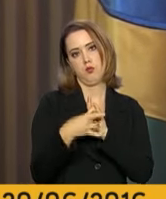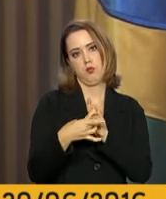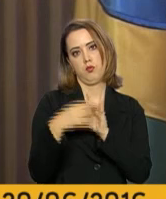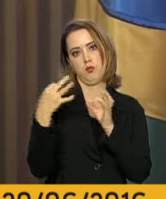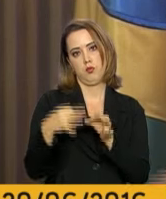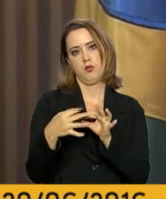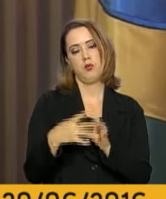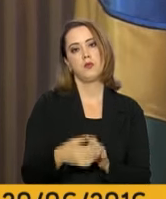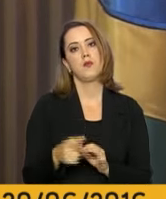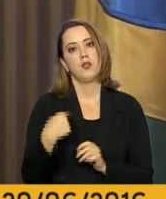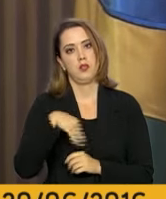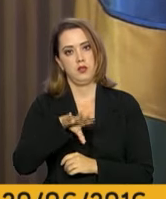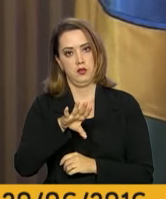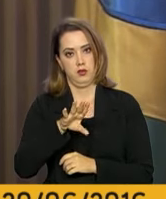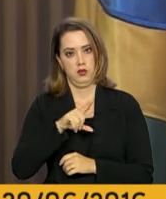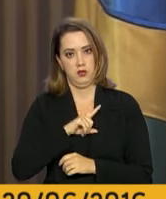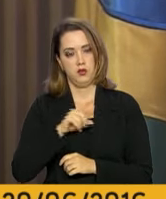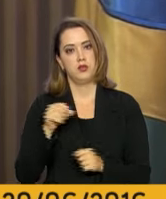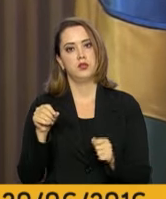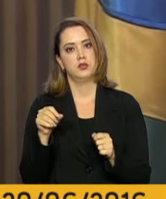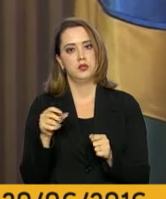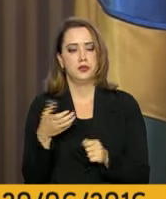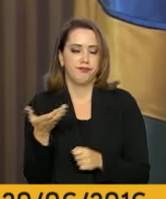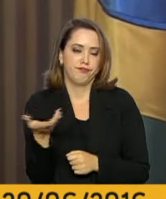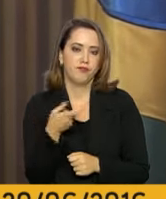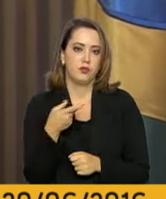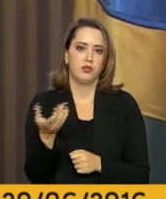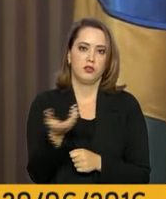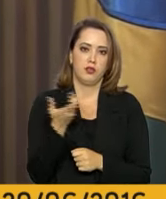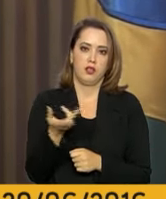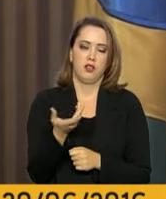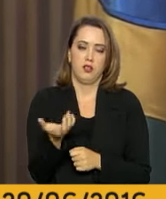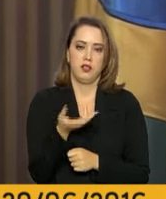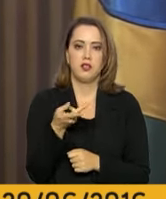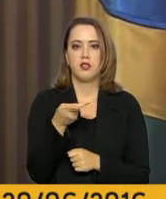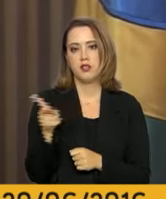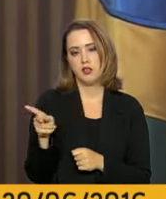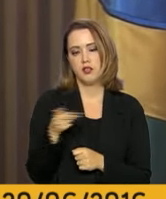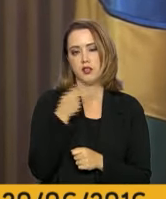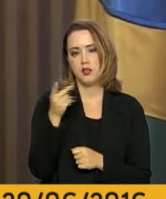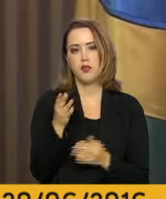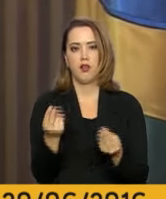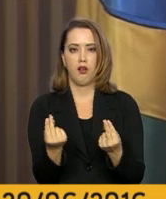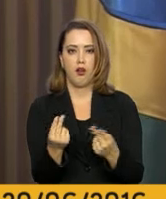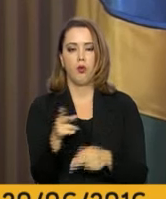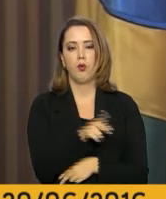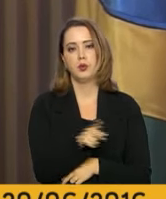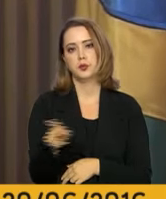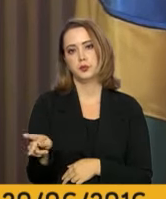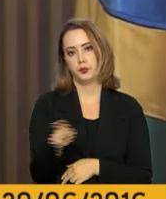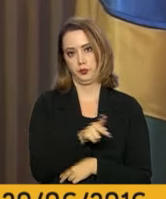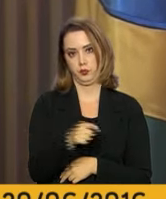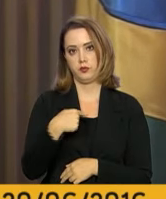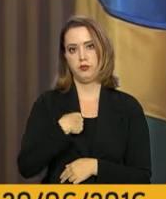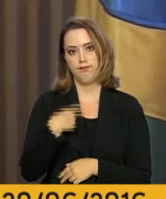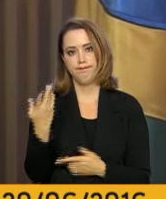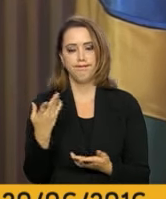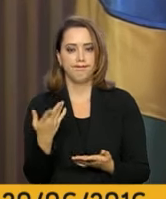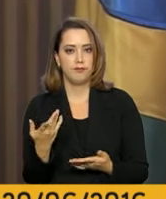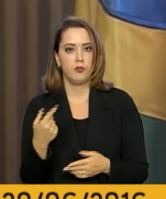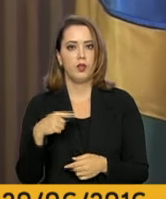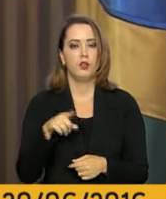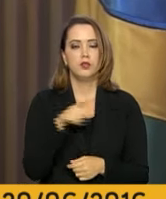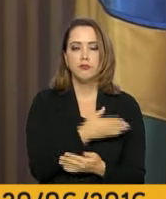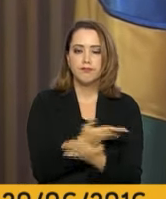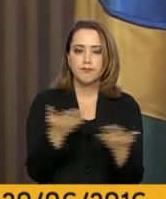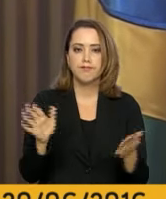república para fazer aqui uma pregação inútil eu confesso dispensável aos senhores que todos têm consciência eh destes fatos